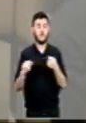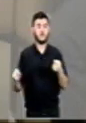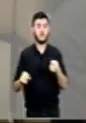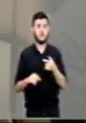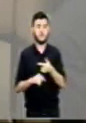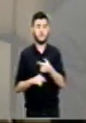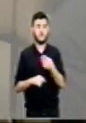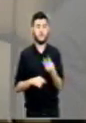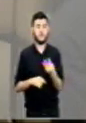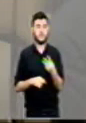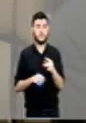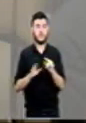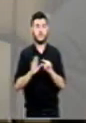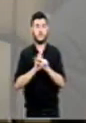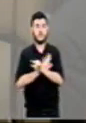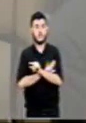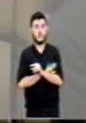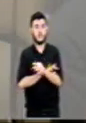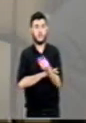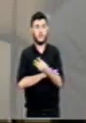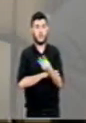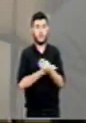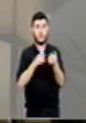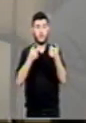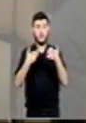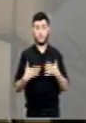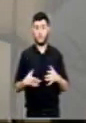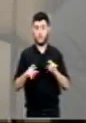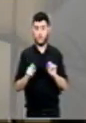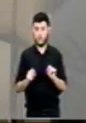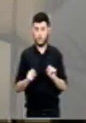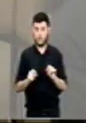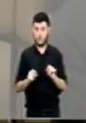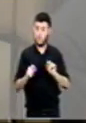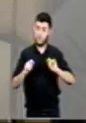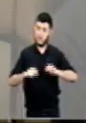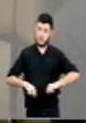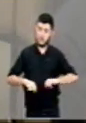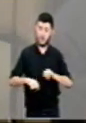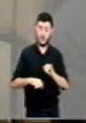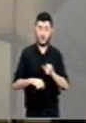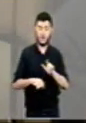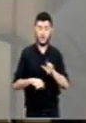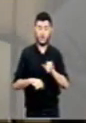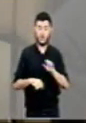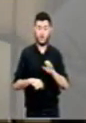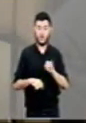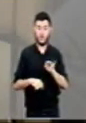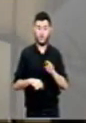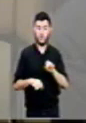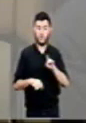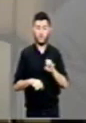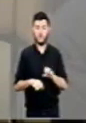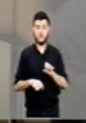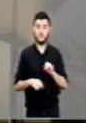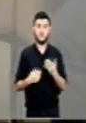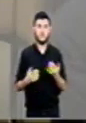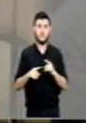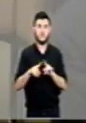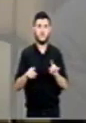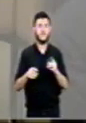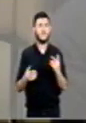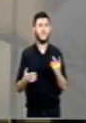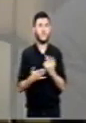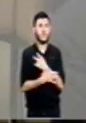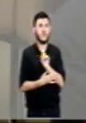23, inciso 3º, que tratam das excludentes, sejam de ilicitude, sejam de culpabilidade, ou seja, ordem não